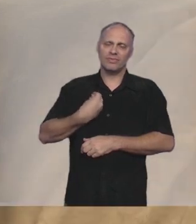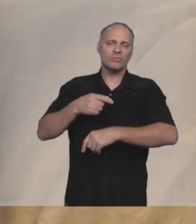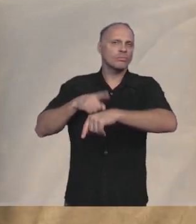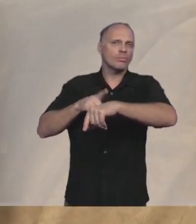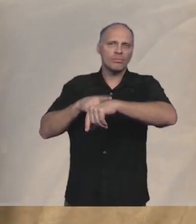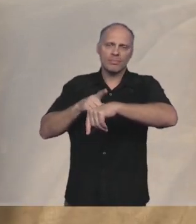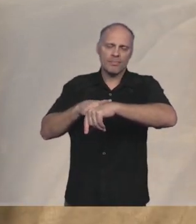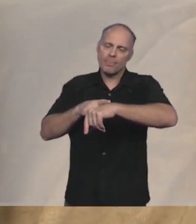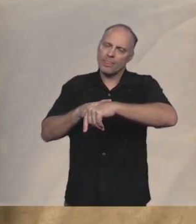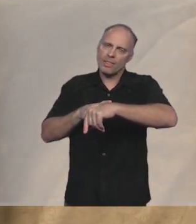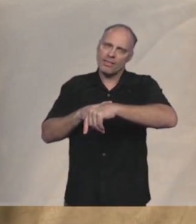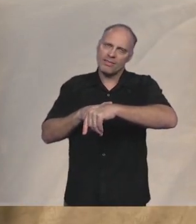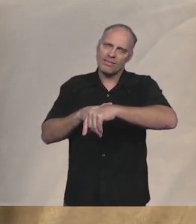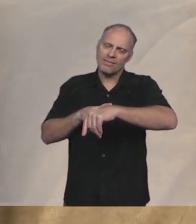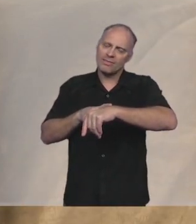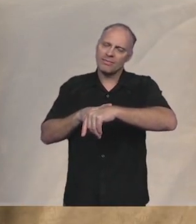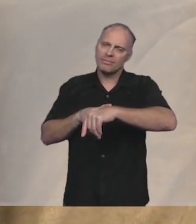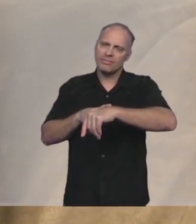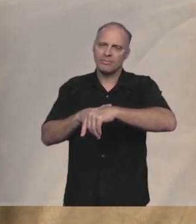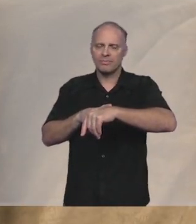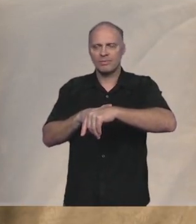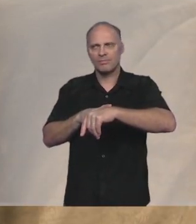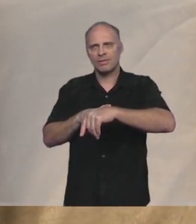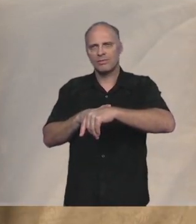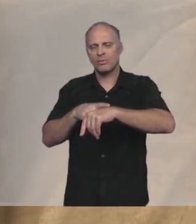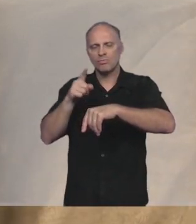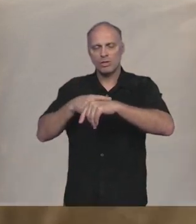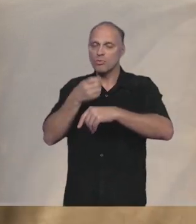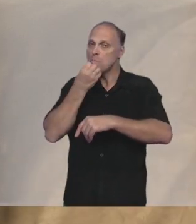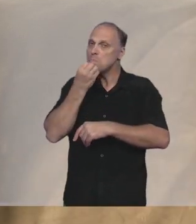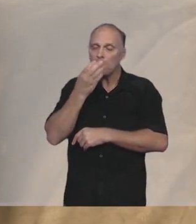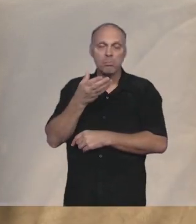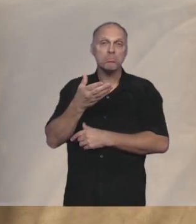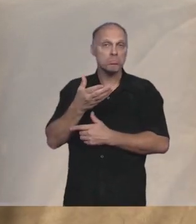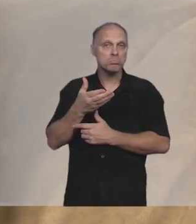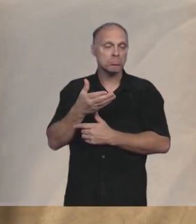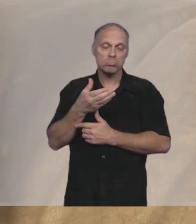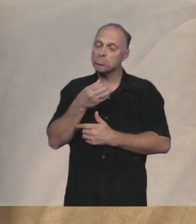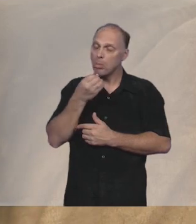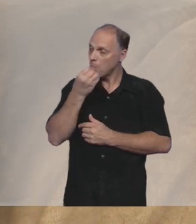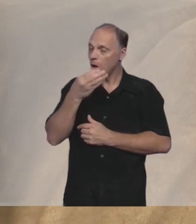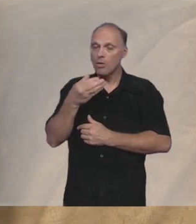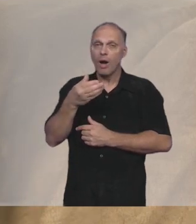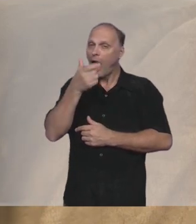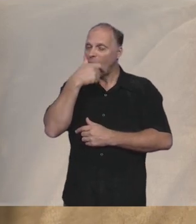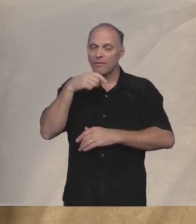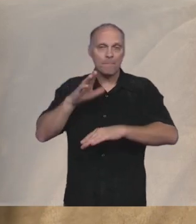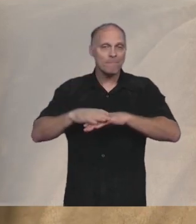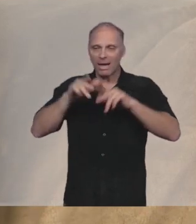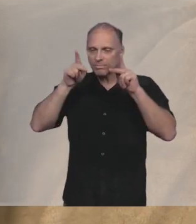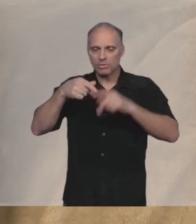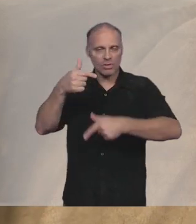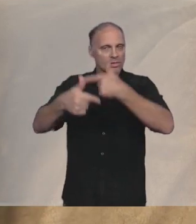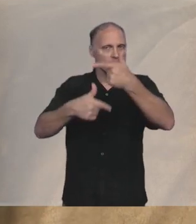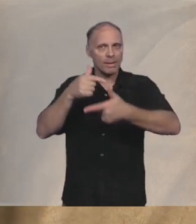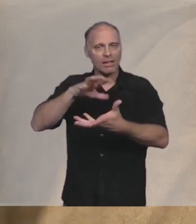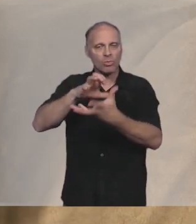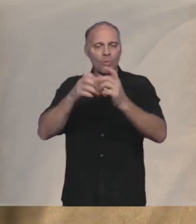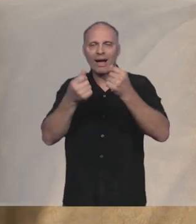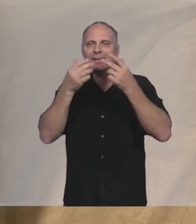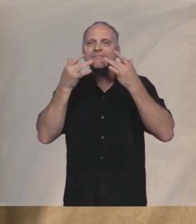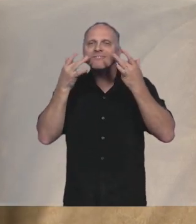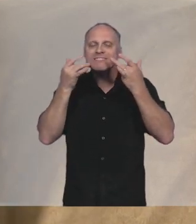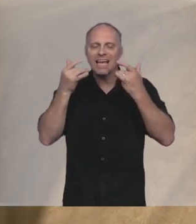promissor, assim. Eu acho que tem muito mais gente trabalhando com artes cênicas hoje no Vale dos Sinos do